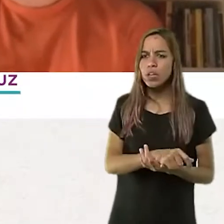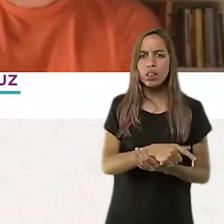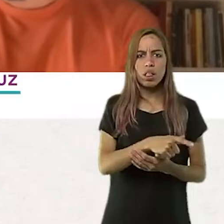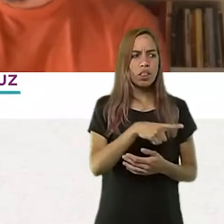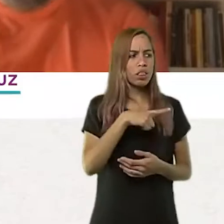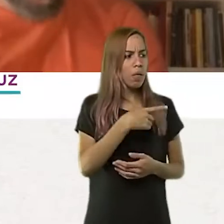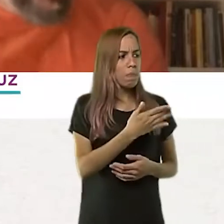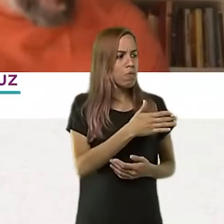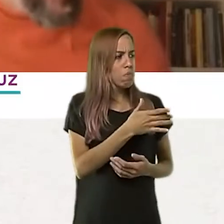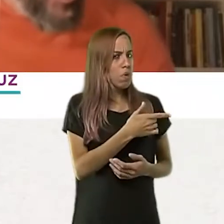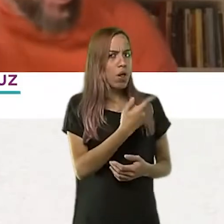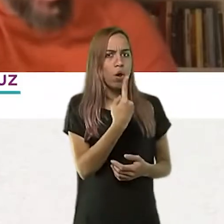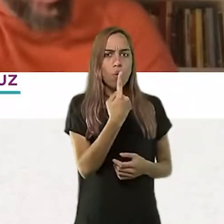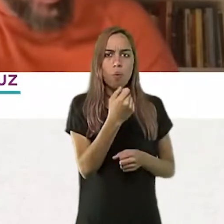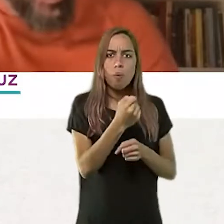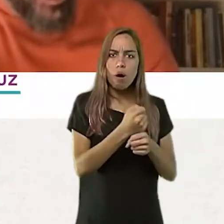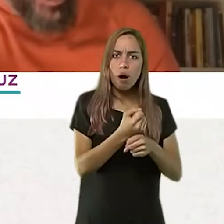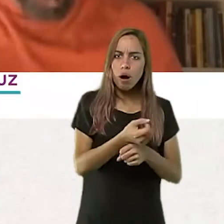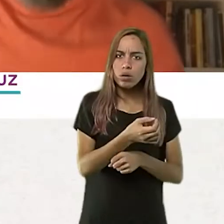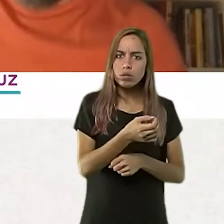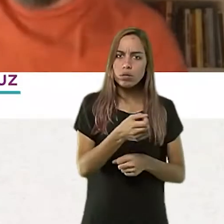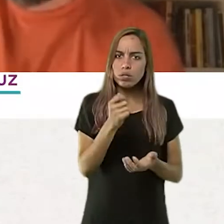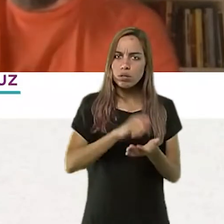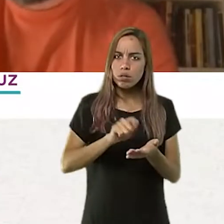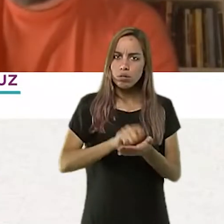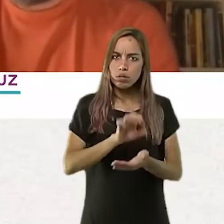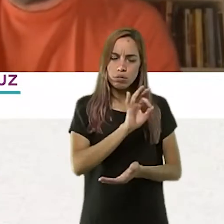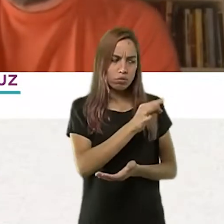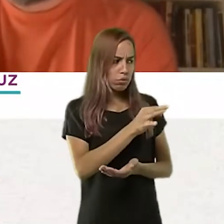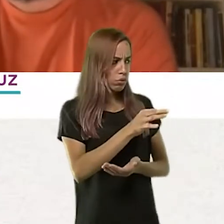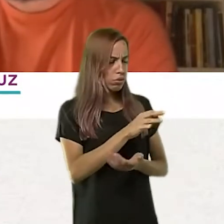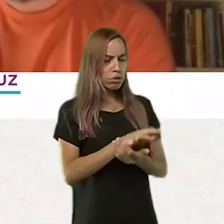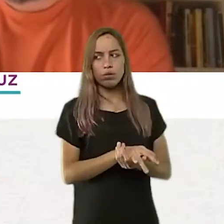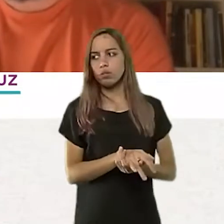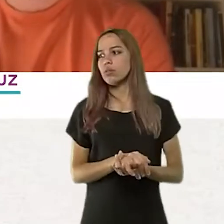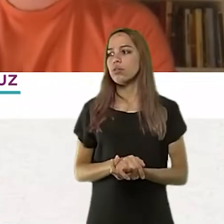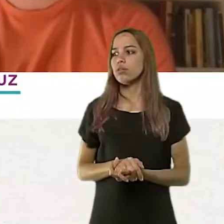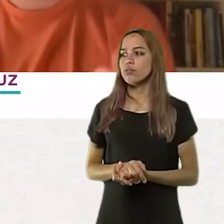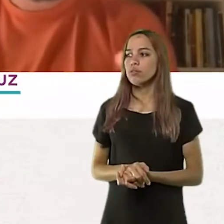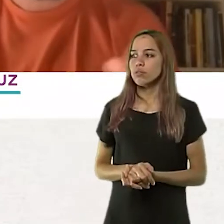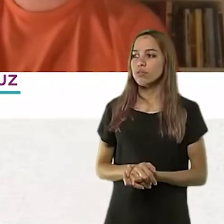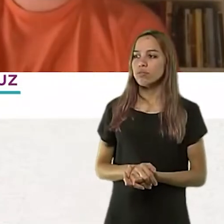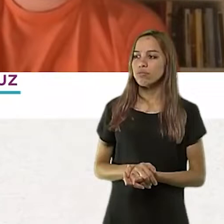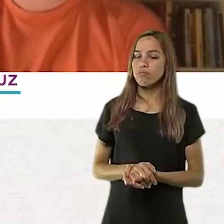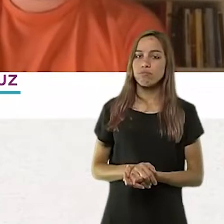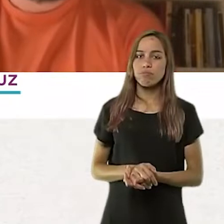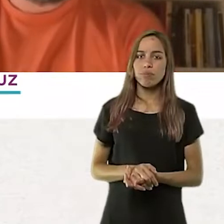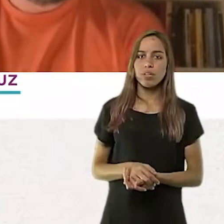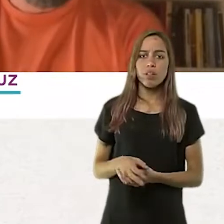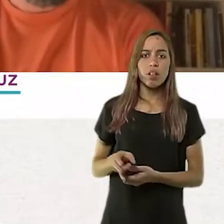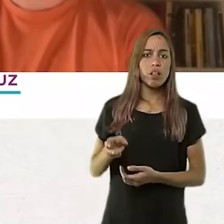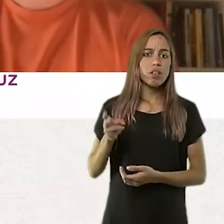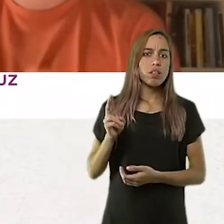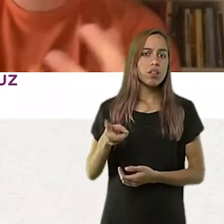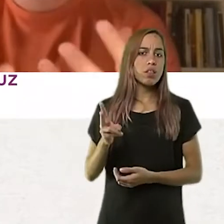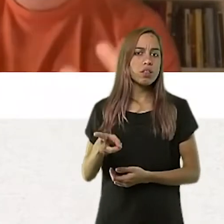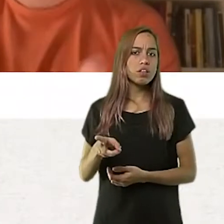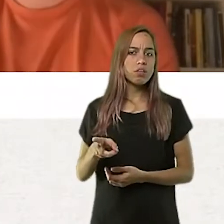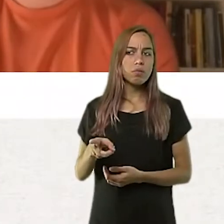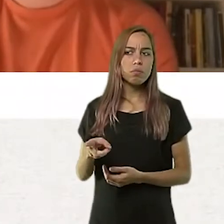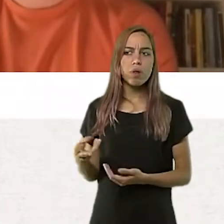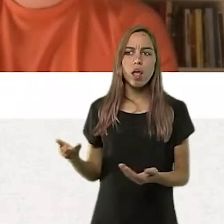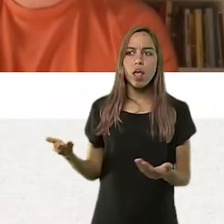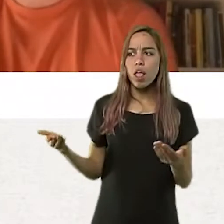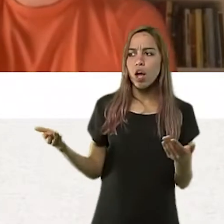que você escreveu. É verdade. A questão é que ele é sempre atual porque é